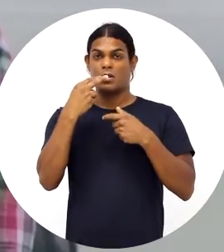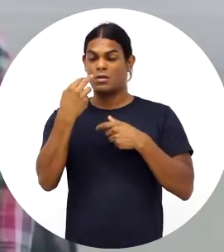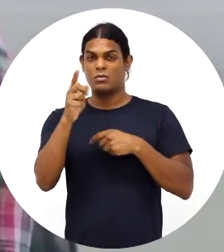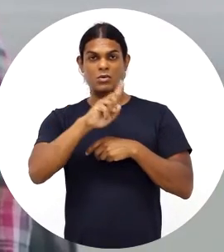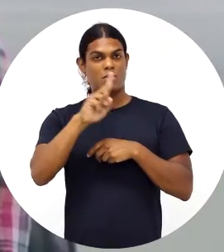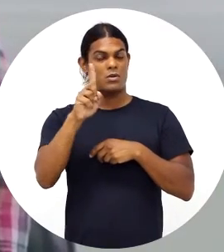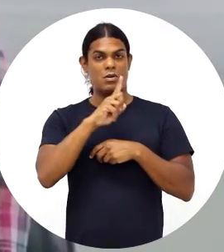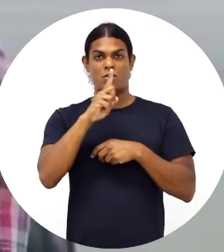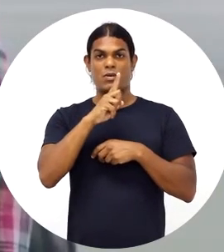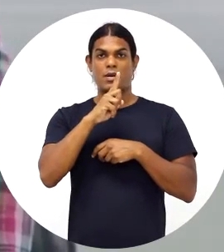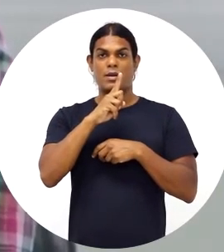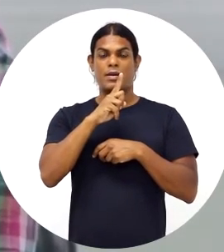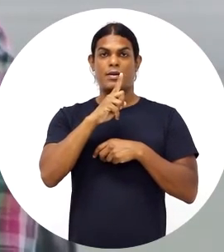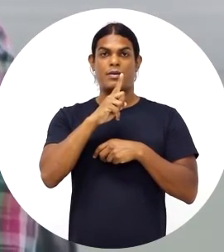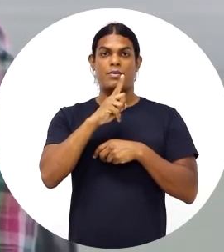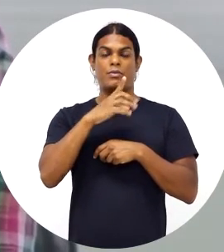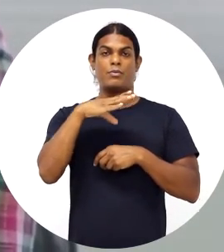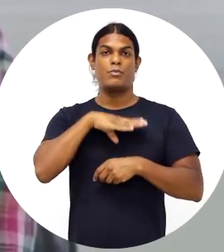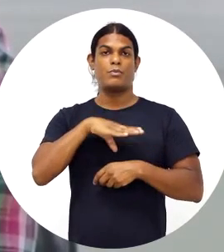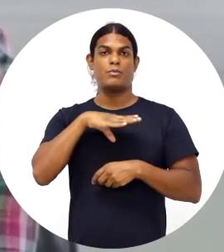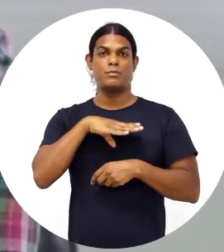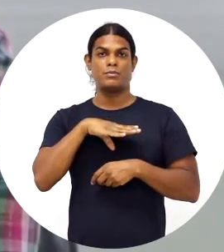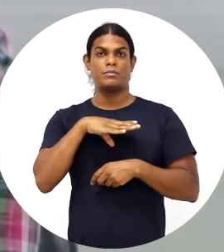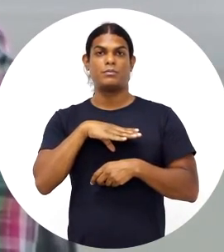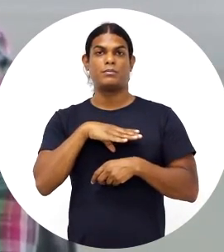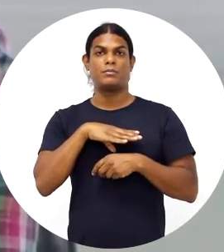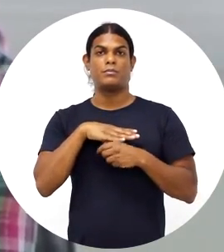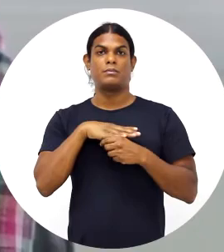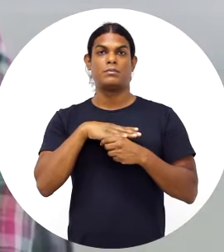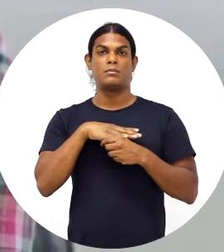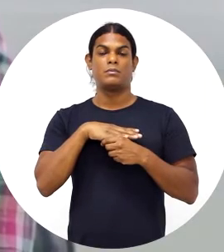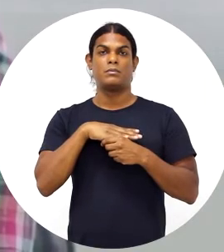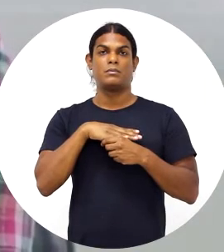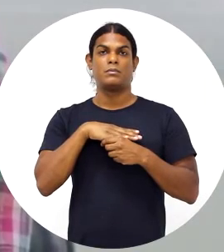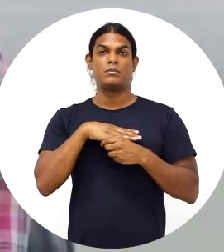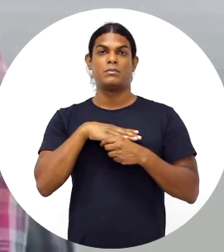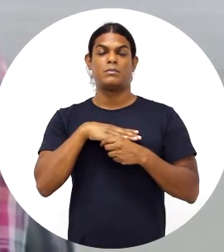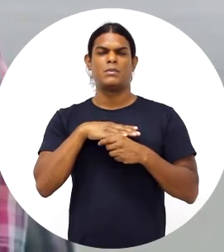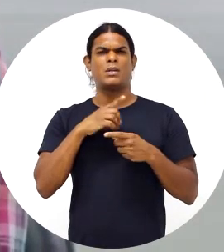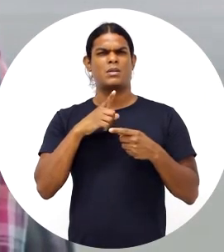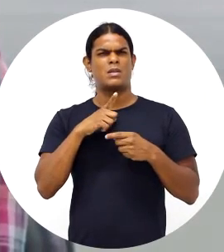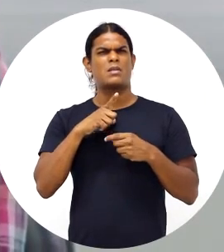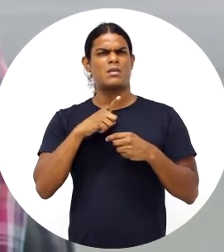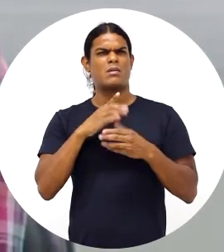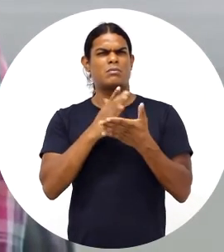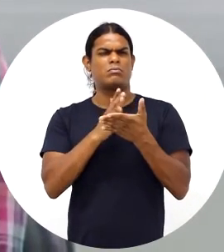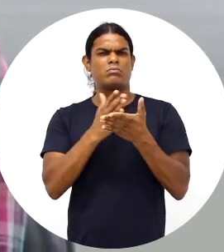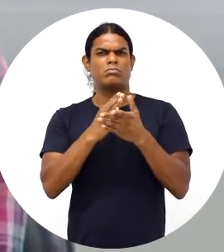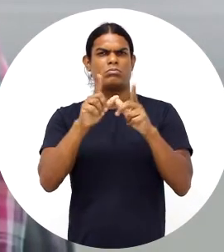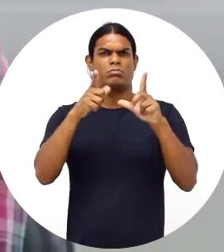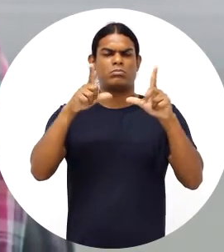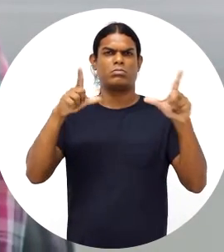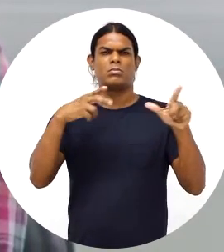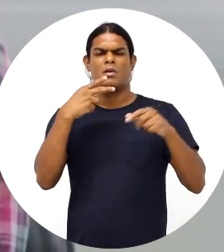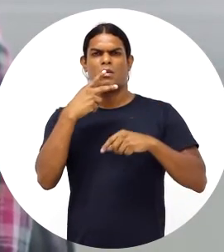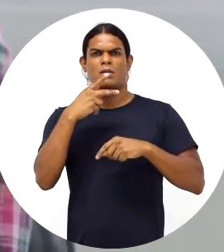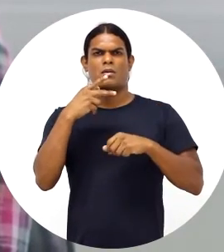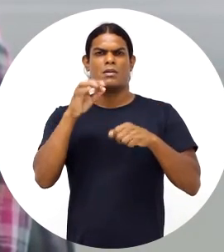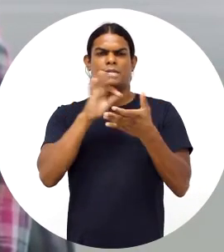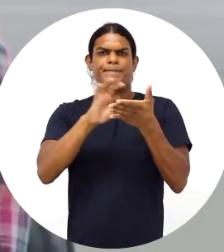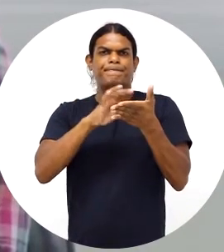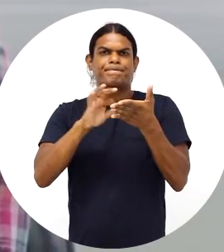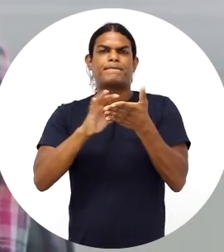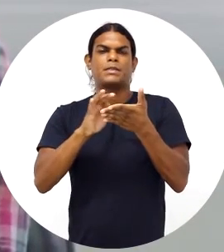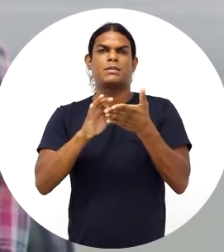é a portuguesa, ou de repente até portuguesa, como a literatura africana, algum tipo de literatura africana, né? E que